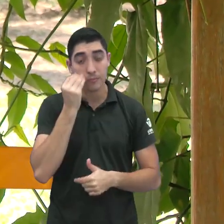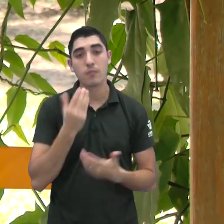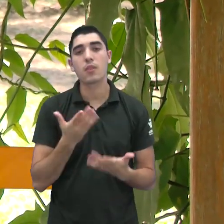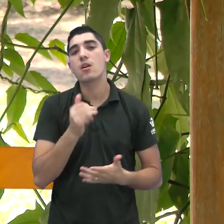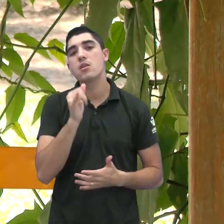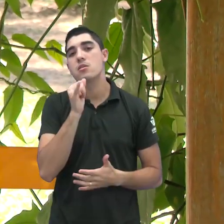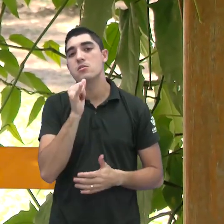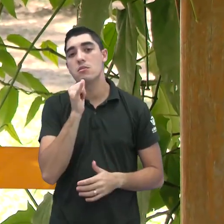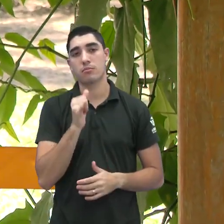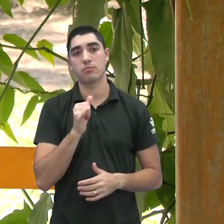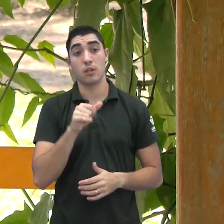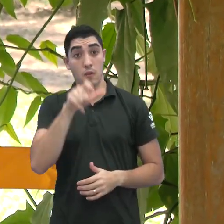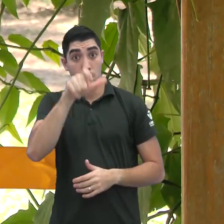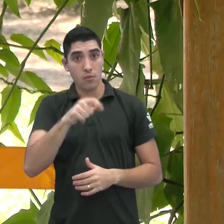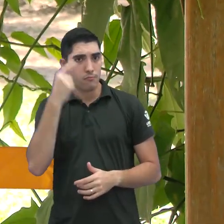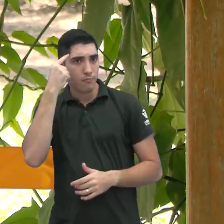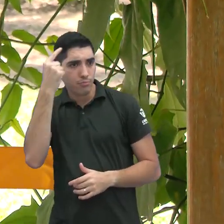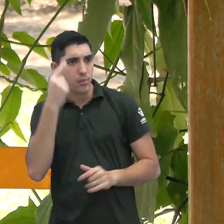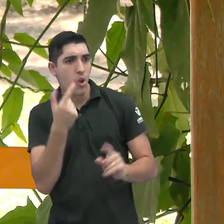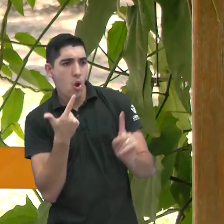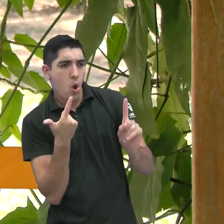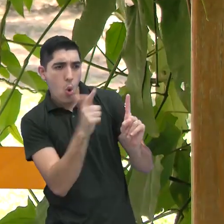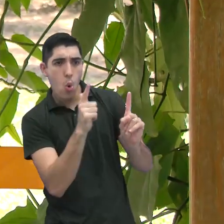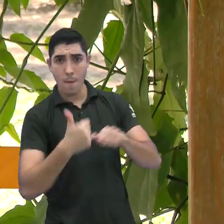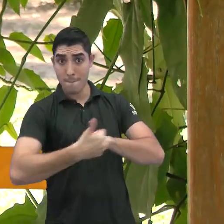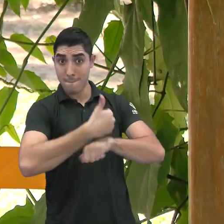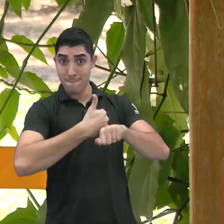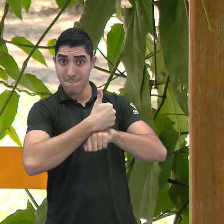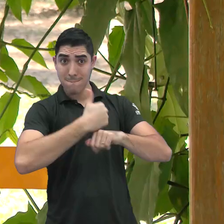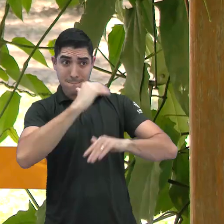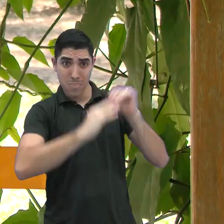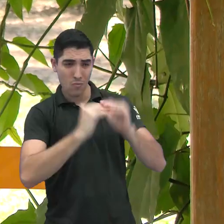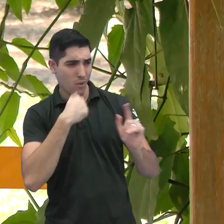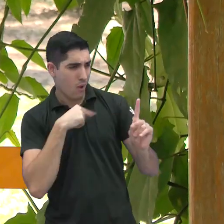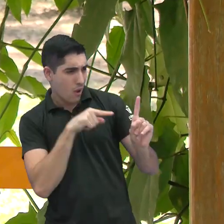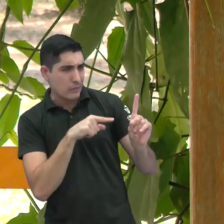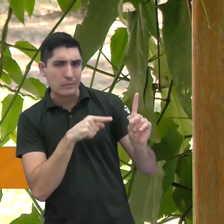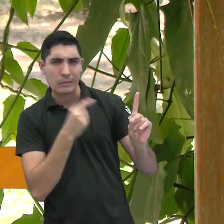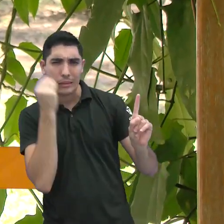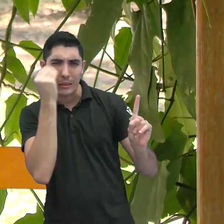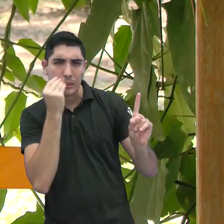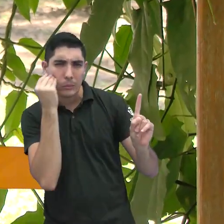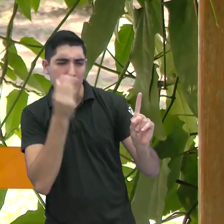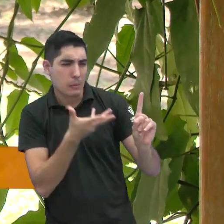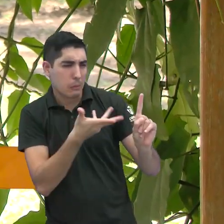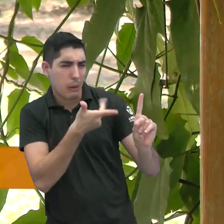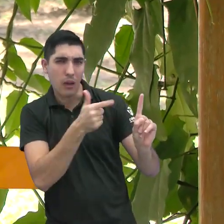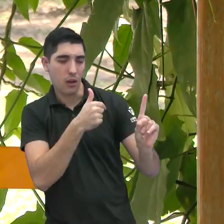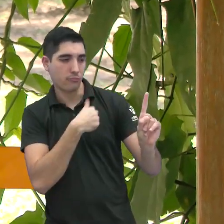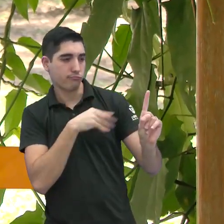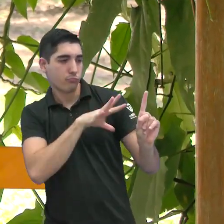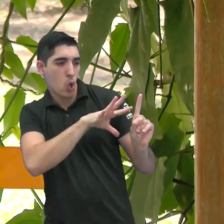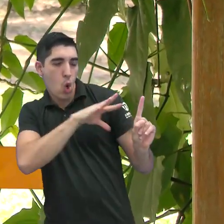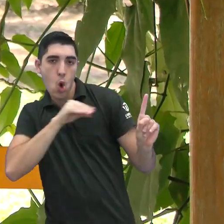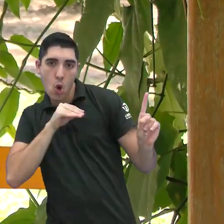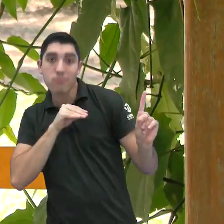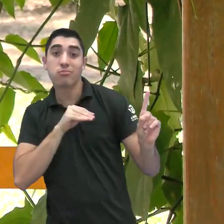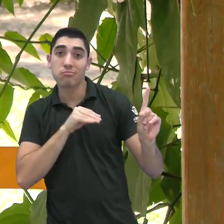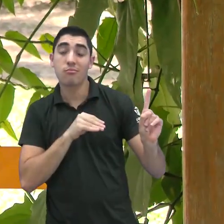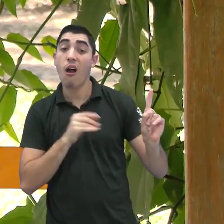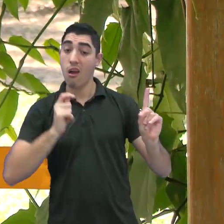quando você se espelha em outros profissionais gabaritados, que são exemplos na sua área, então acho